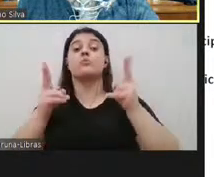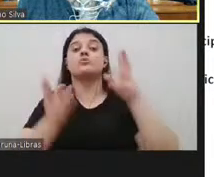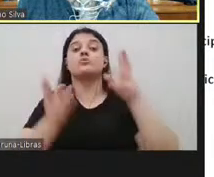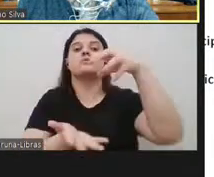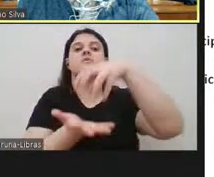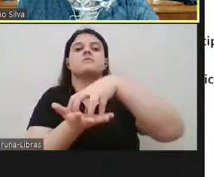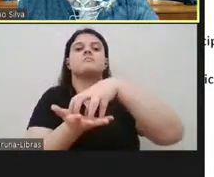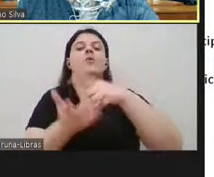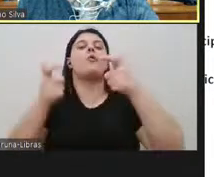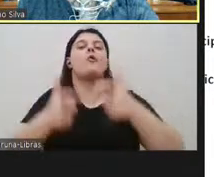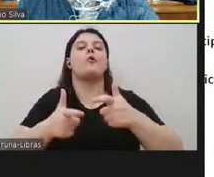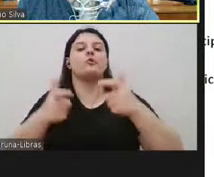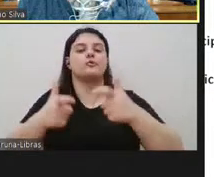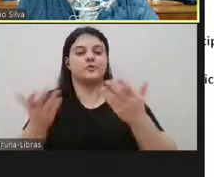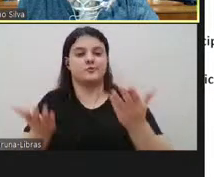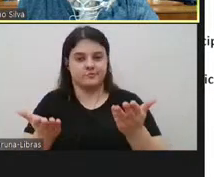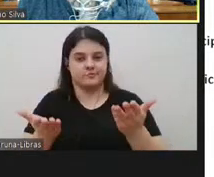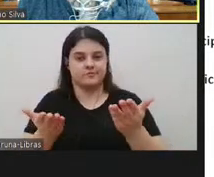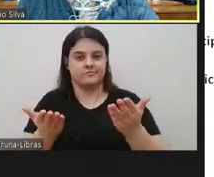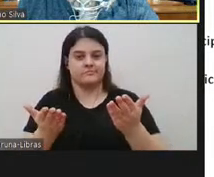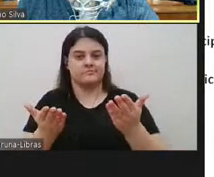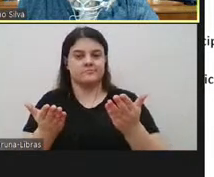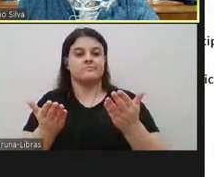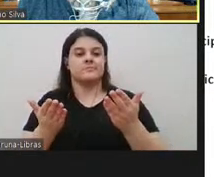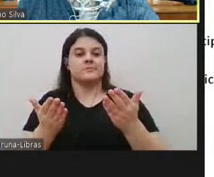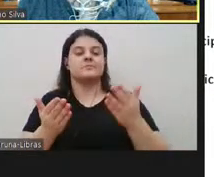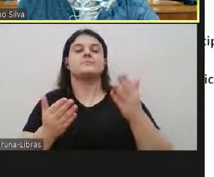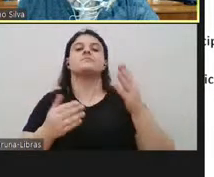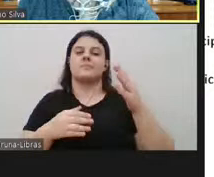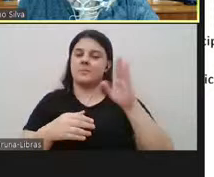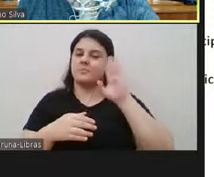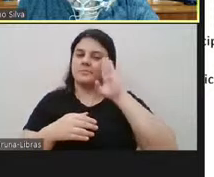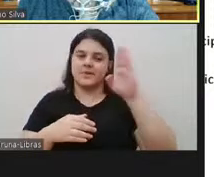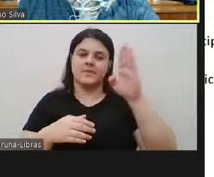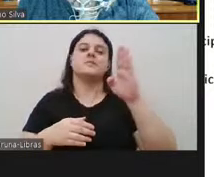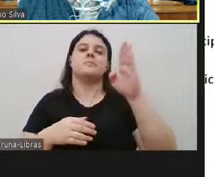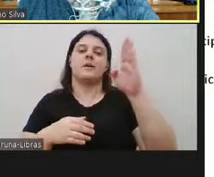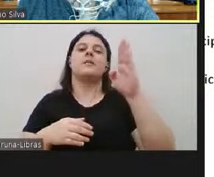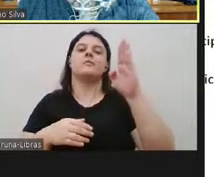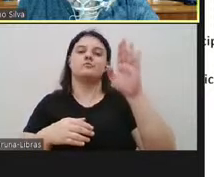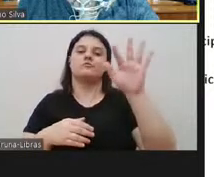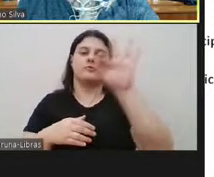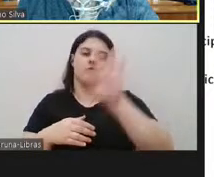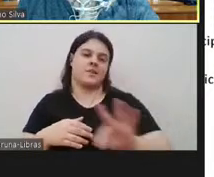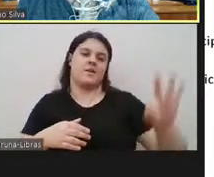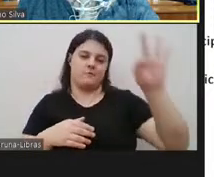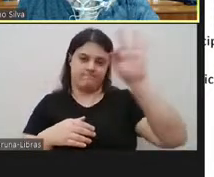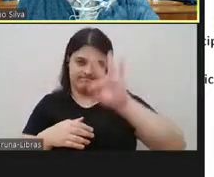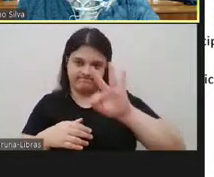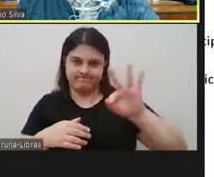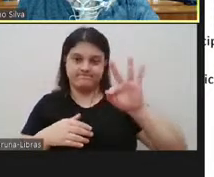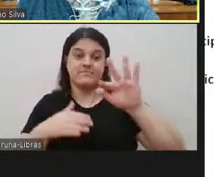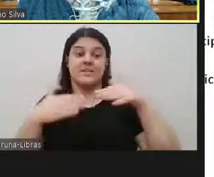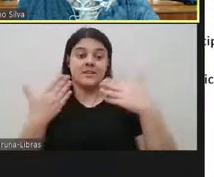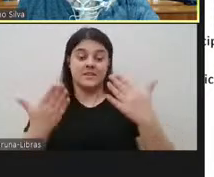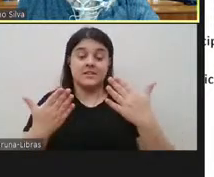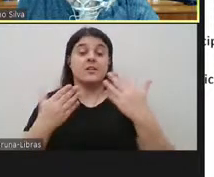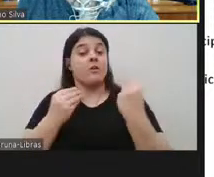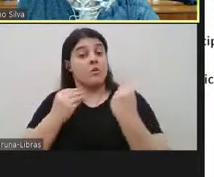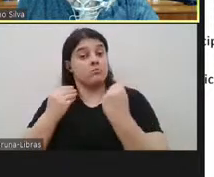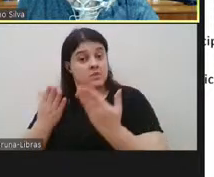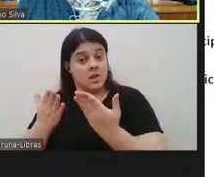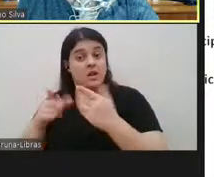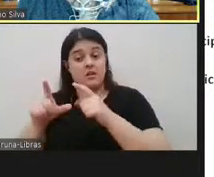continua concentrada aonde e no nível Nacional não liga Federal Então você Doutor de